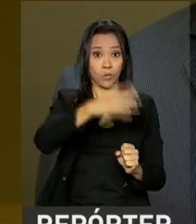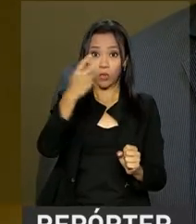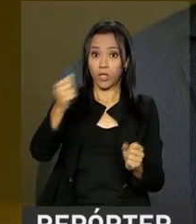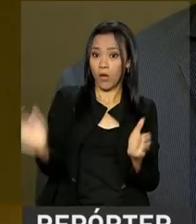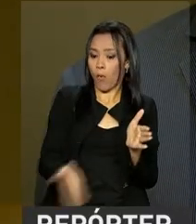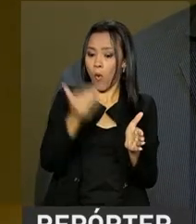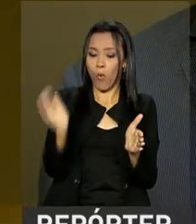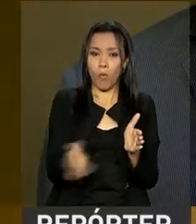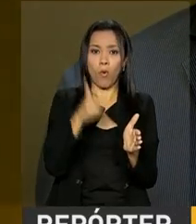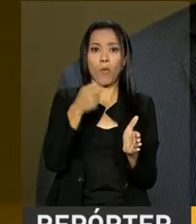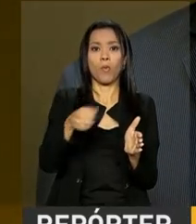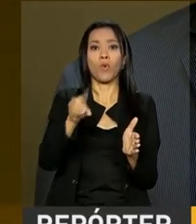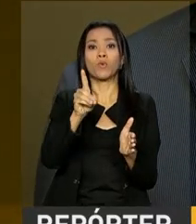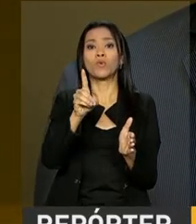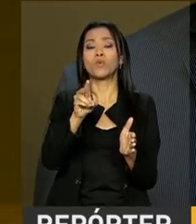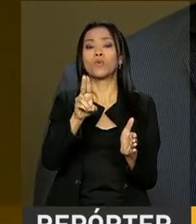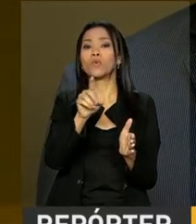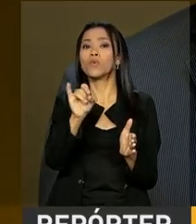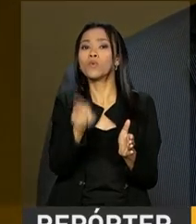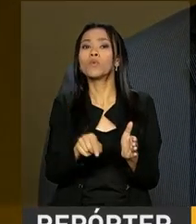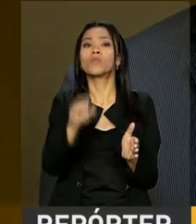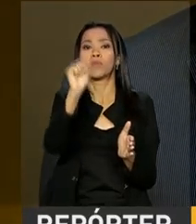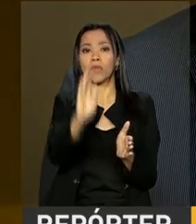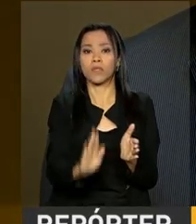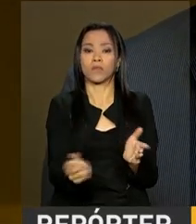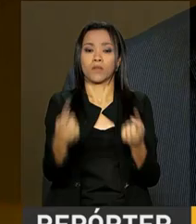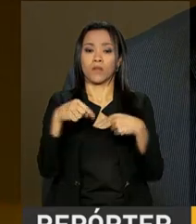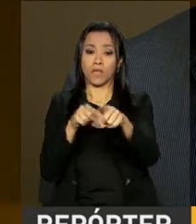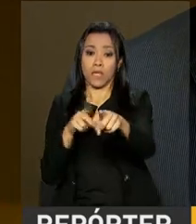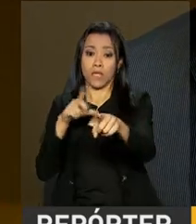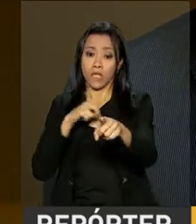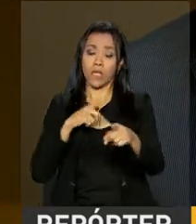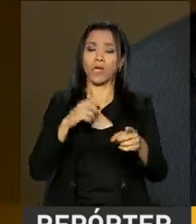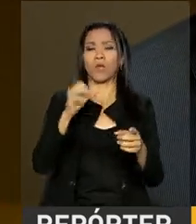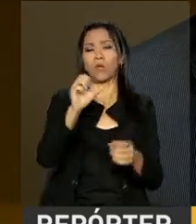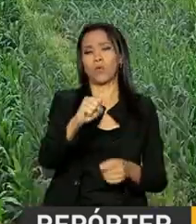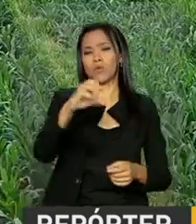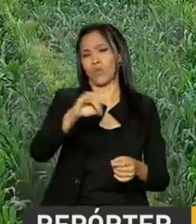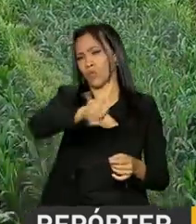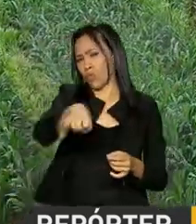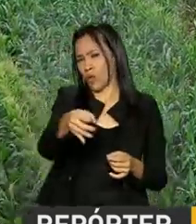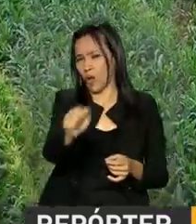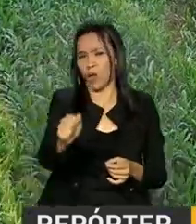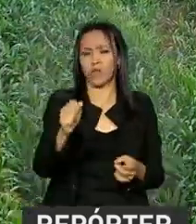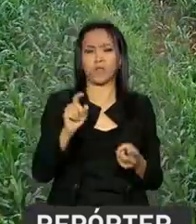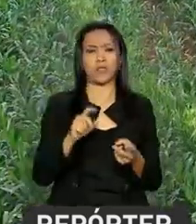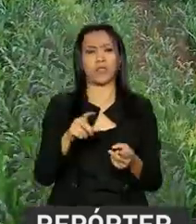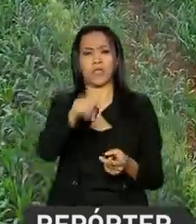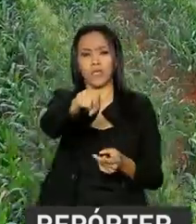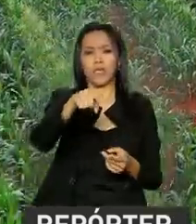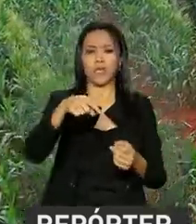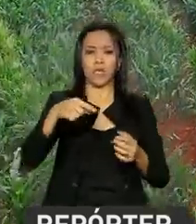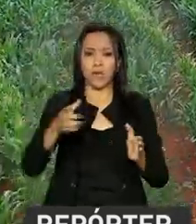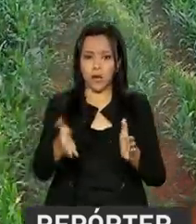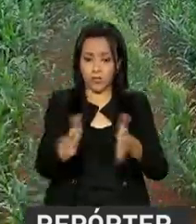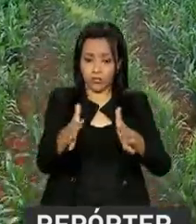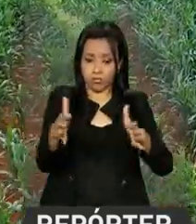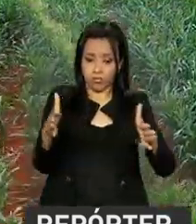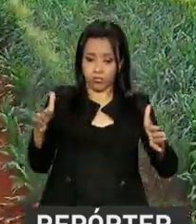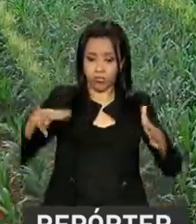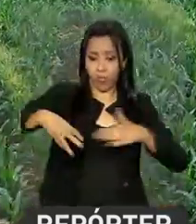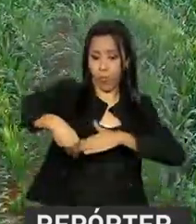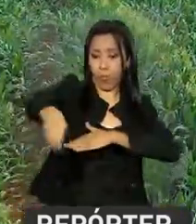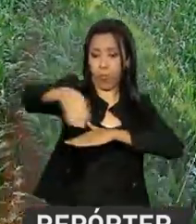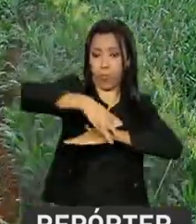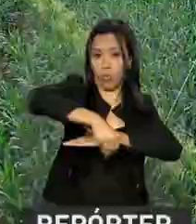solo nós temo água mas de longe e através dos estudos mostra o avanço da produção da agropecuária